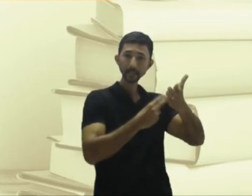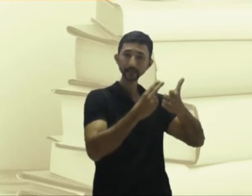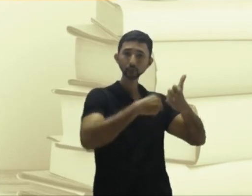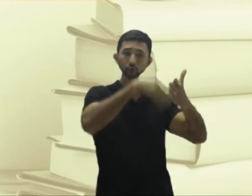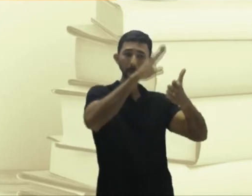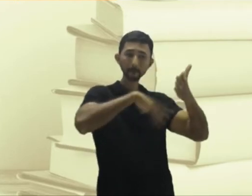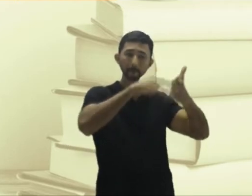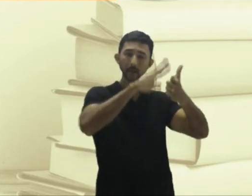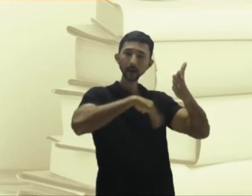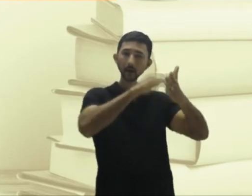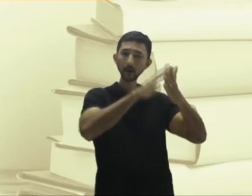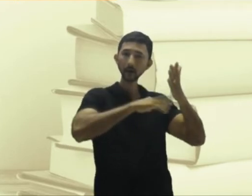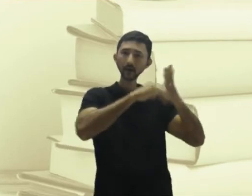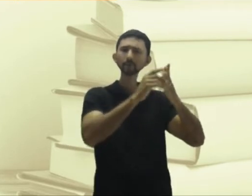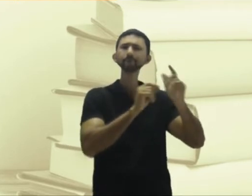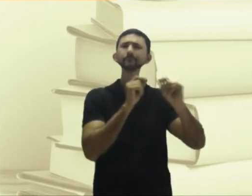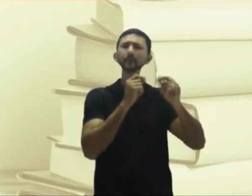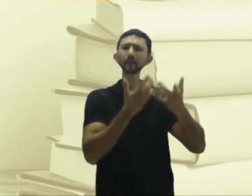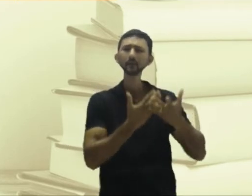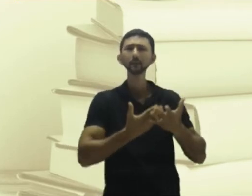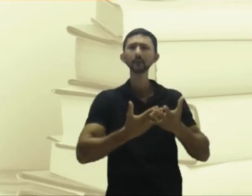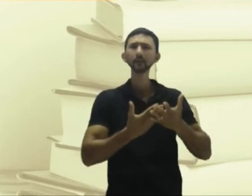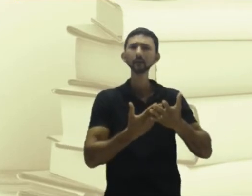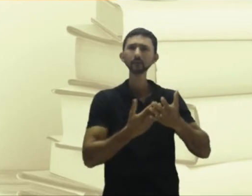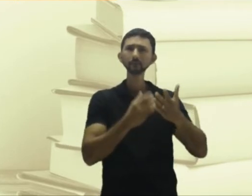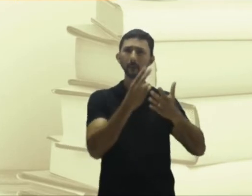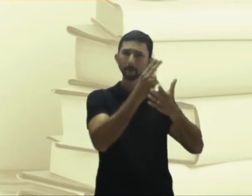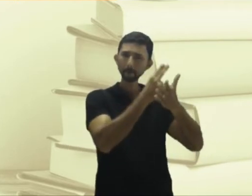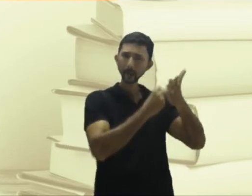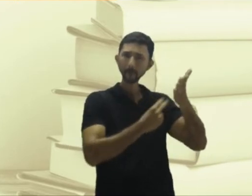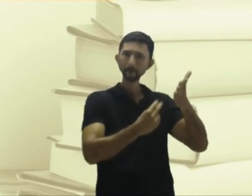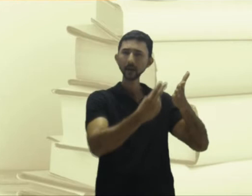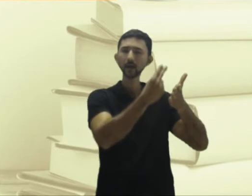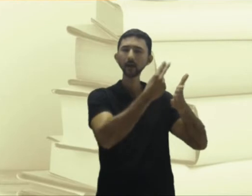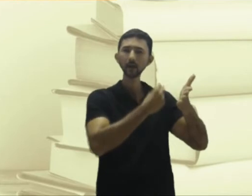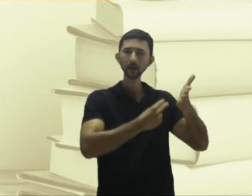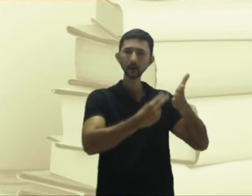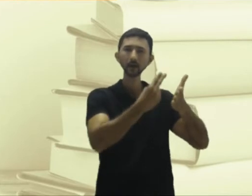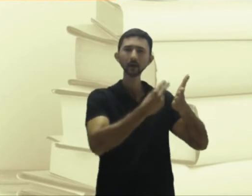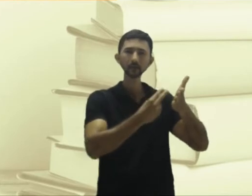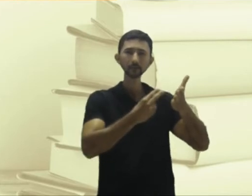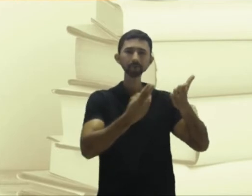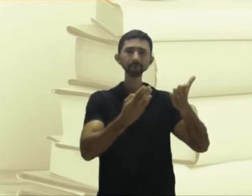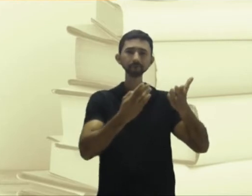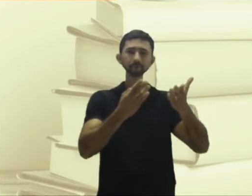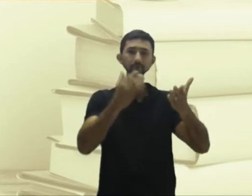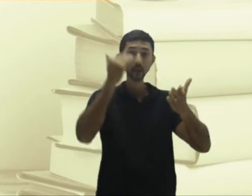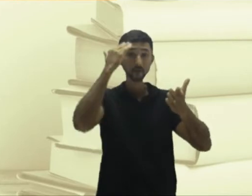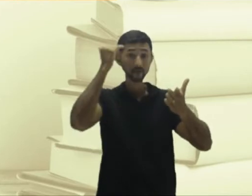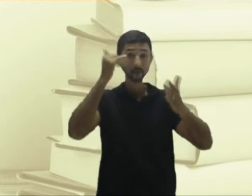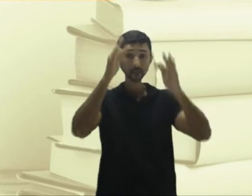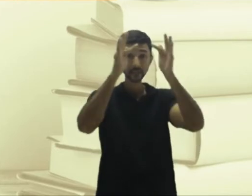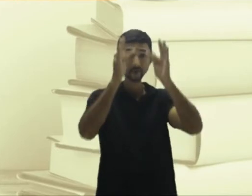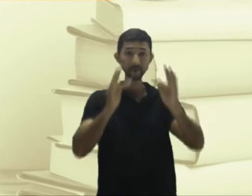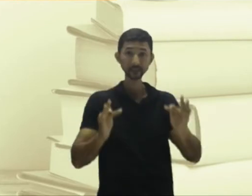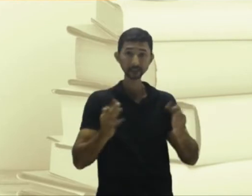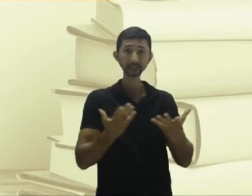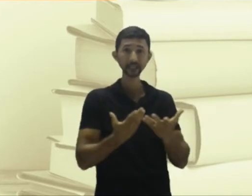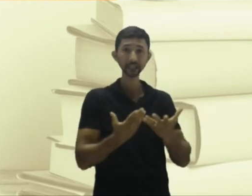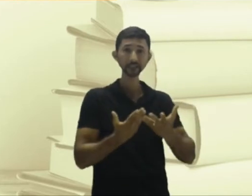imagem, na verdade, da obra de uma pintura de um francês chamado Jean-Baptiste